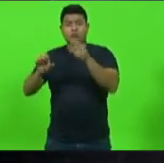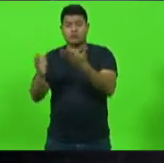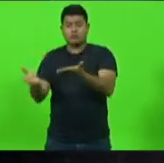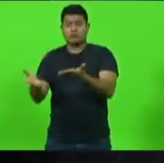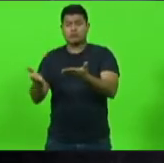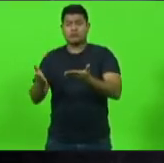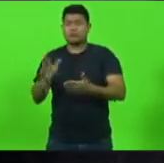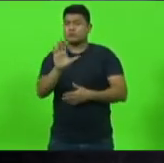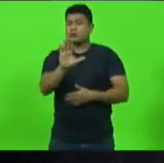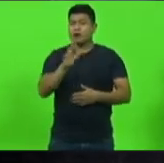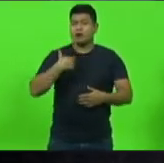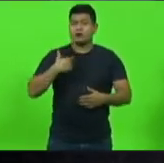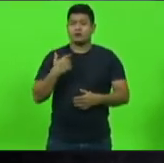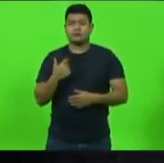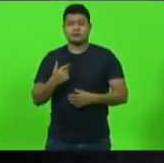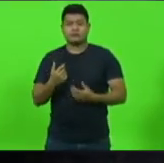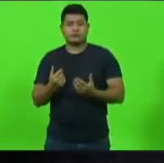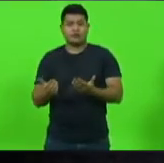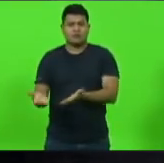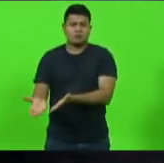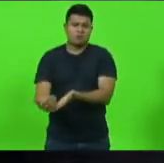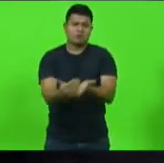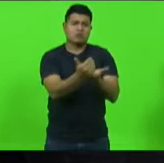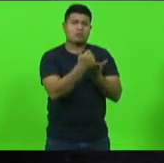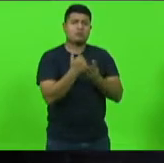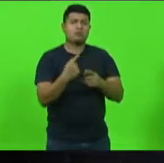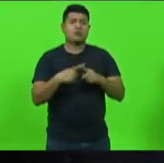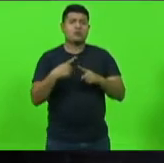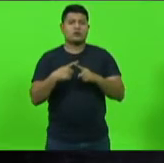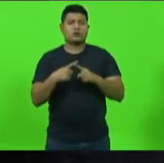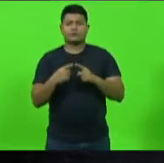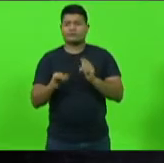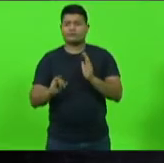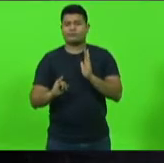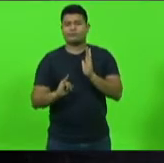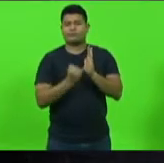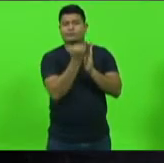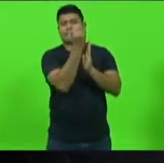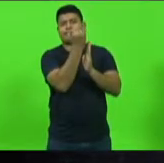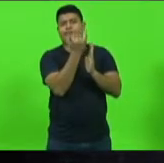arrecadação por causa da inflação, principalmente.